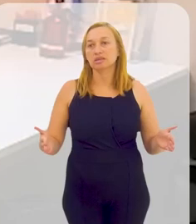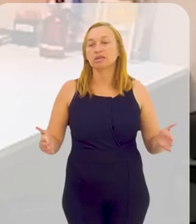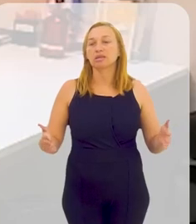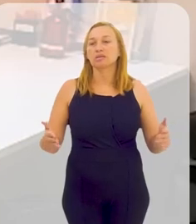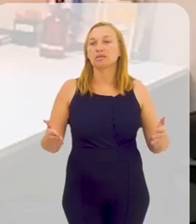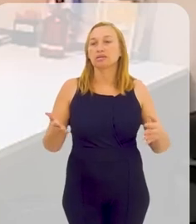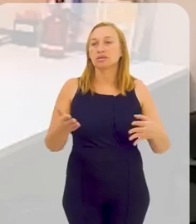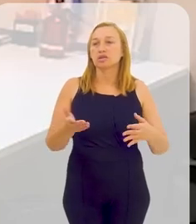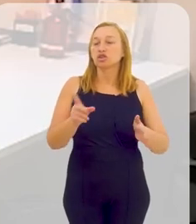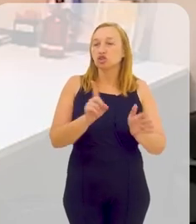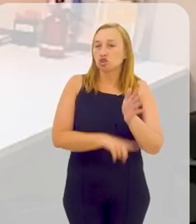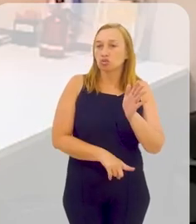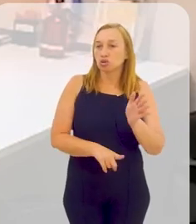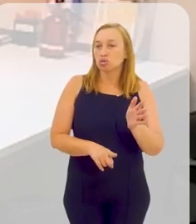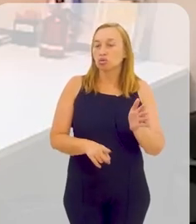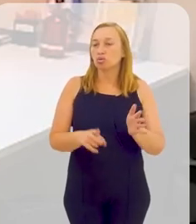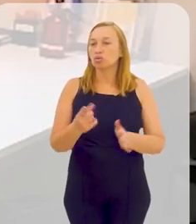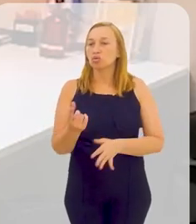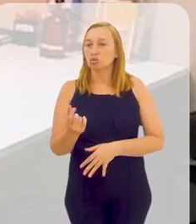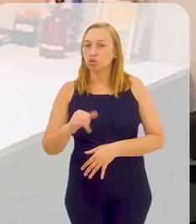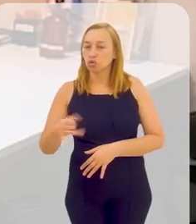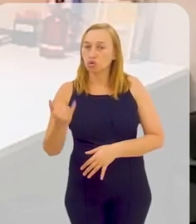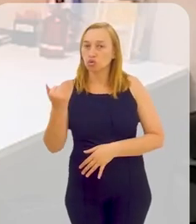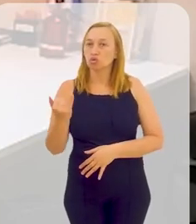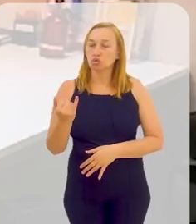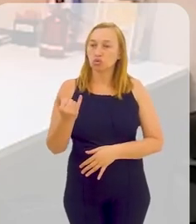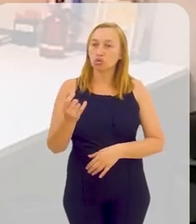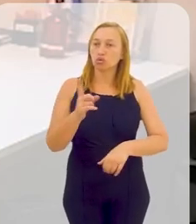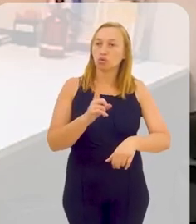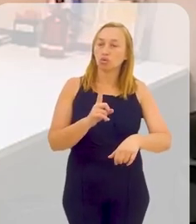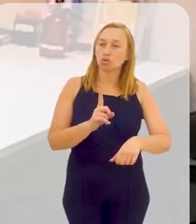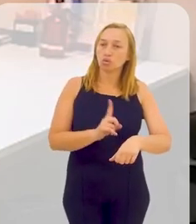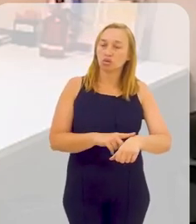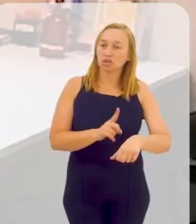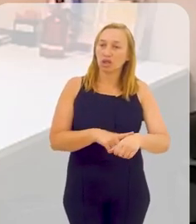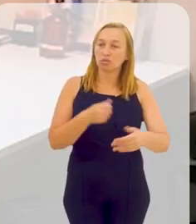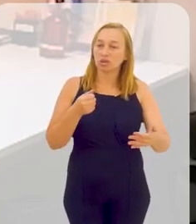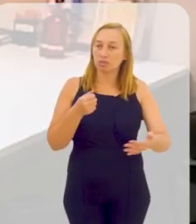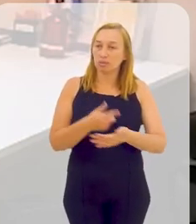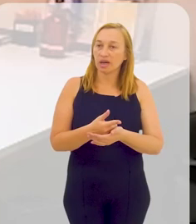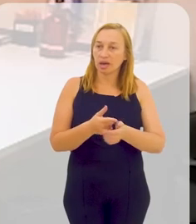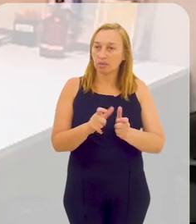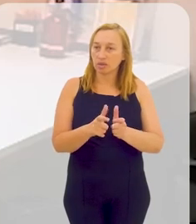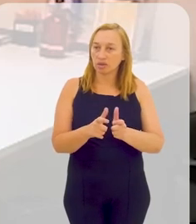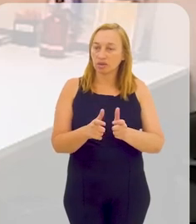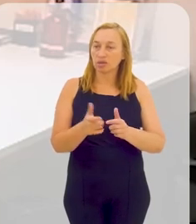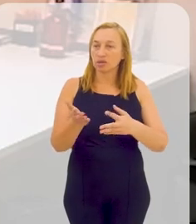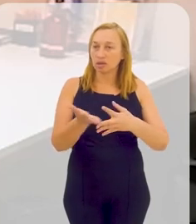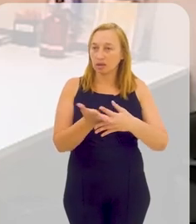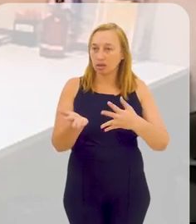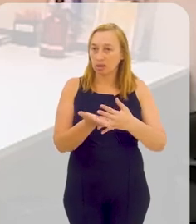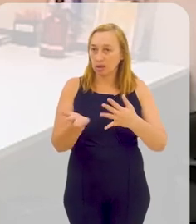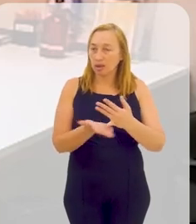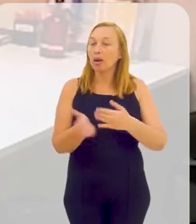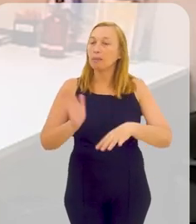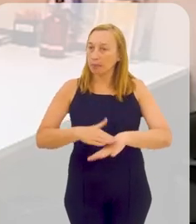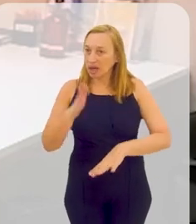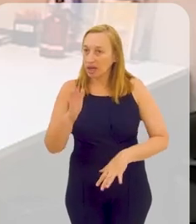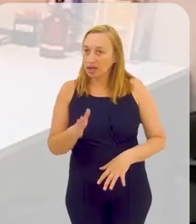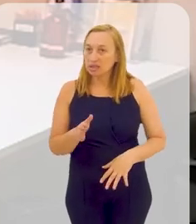por exemplo diminuam a taxa de juros aumentem o prazo de pagamento desse desse financiamento